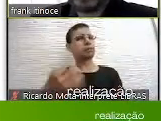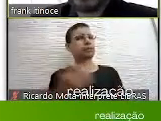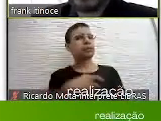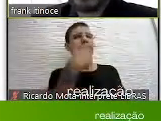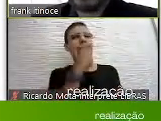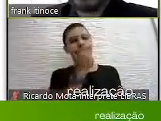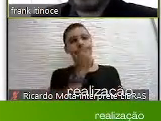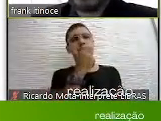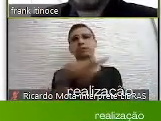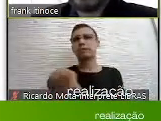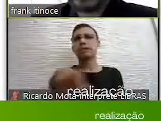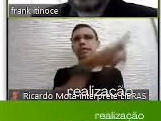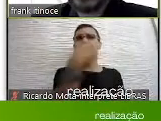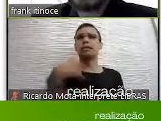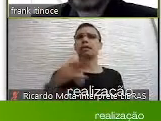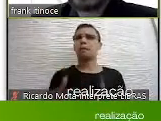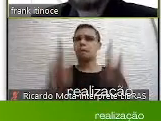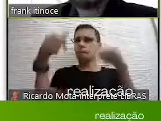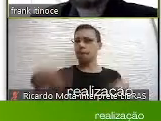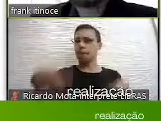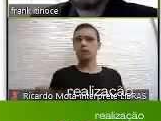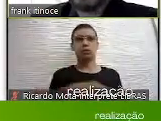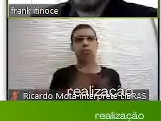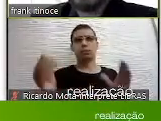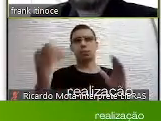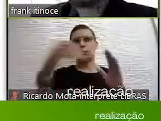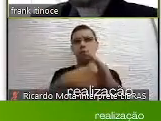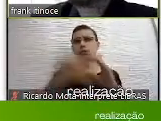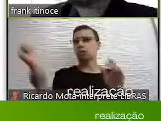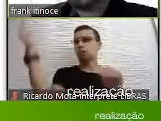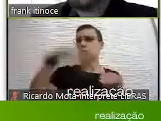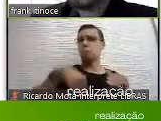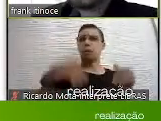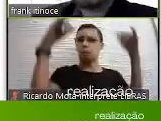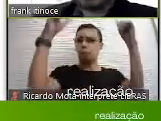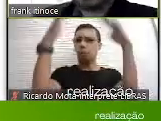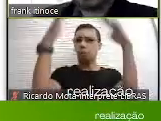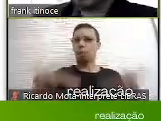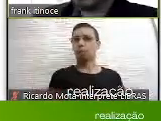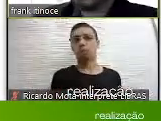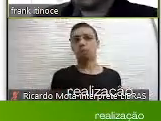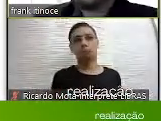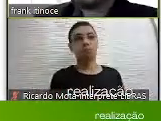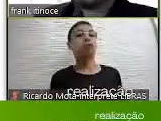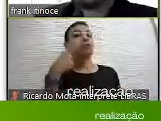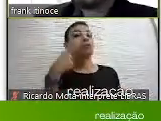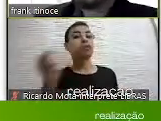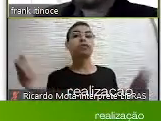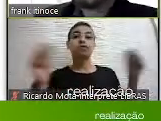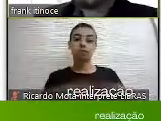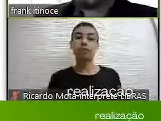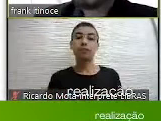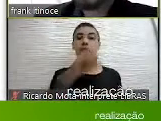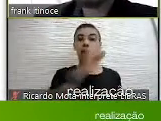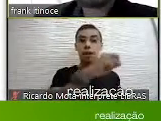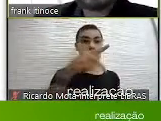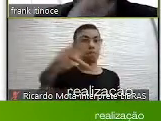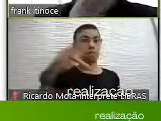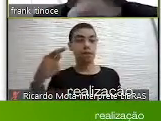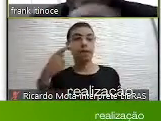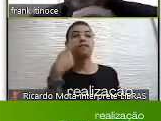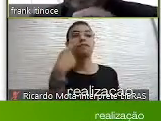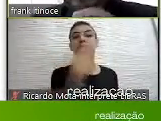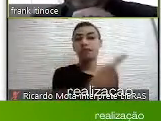Santa Maria incubado aí? Então, use esse aplicativo.